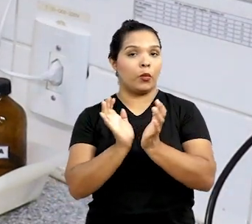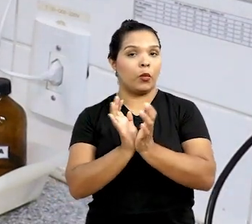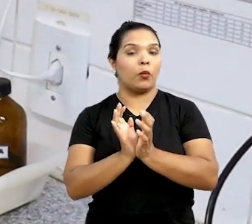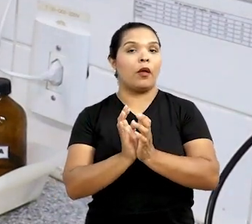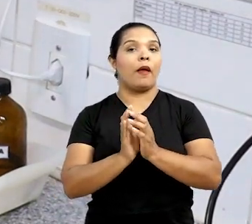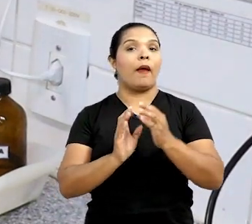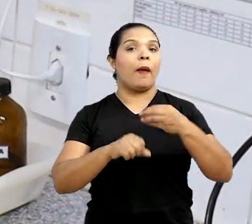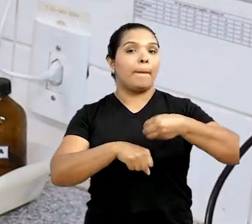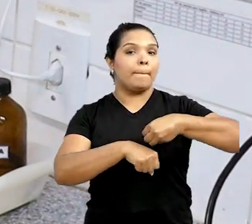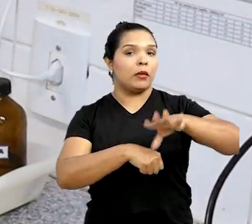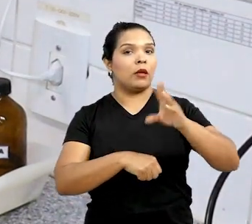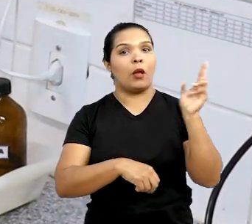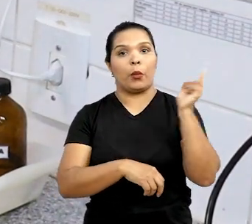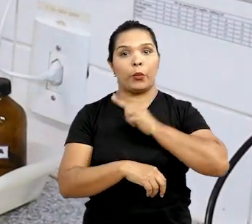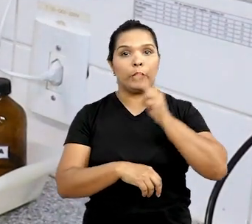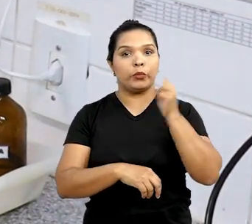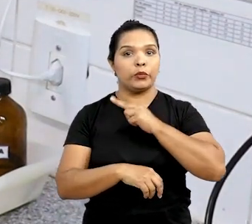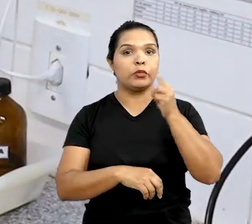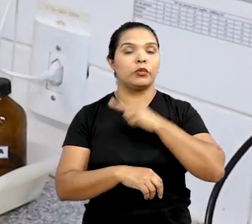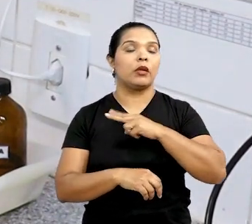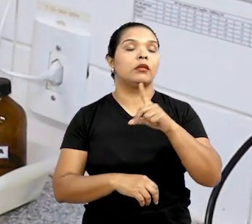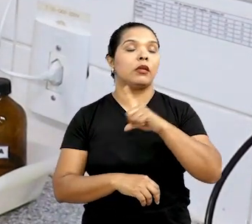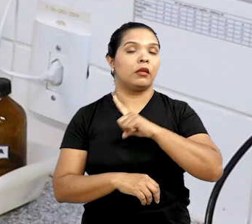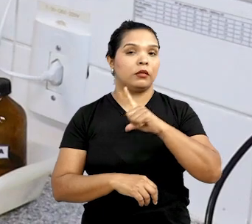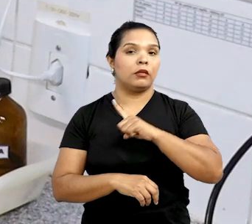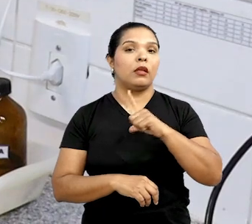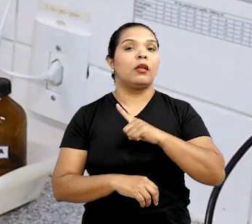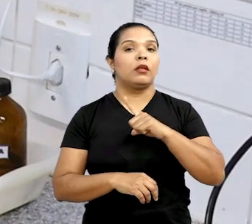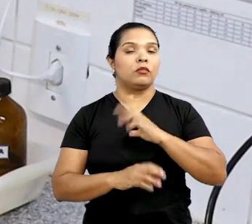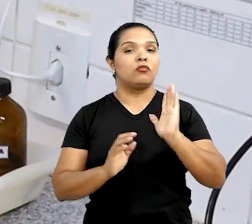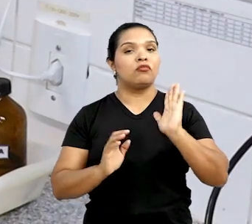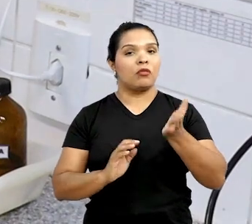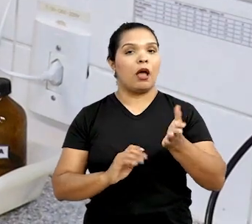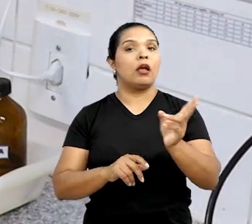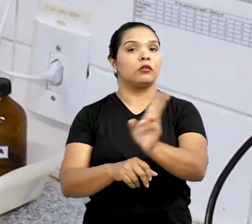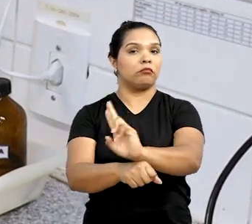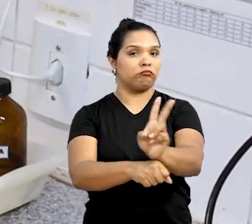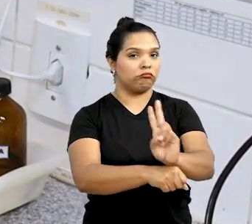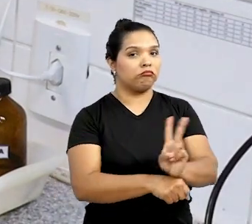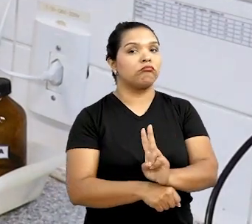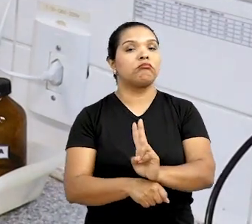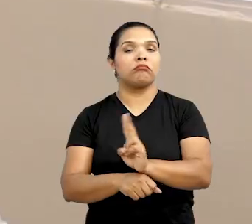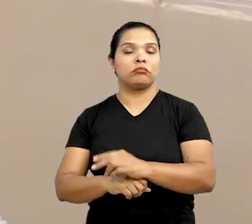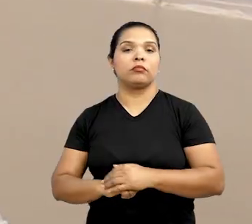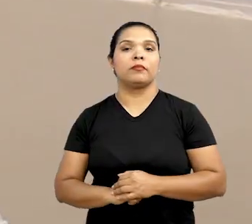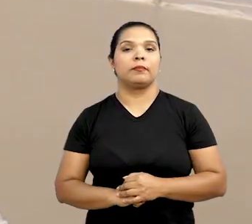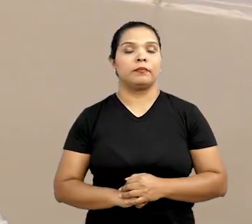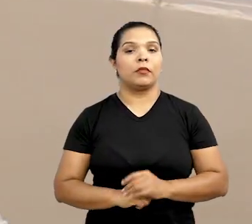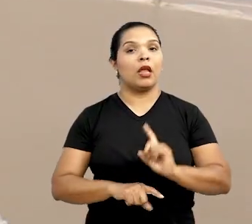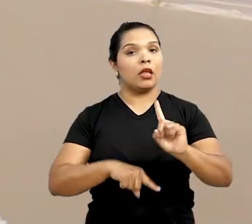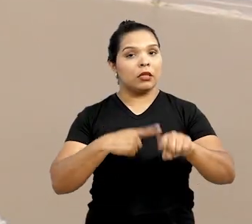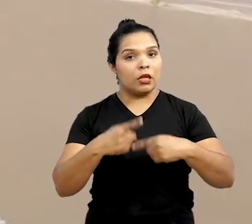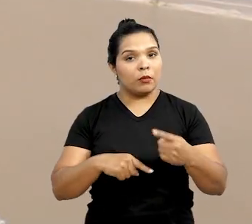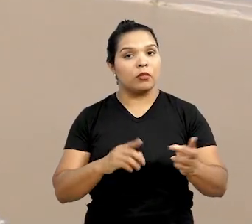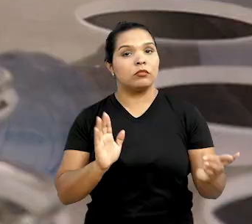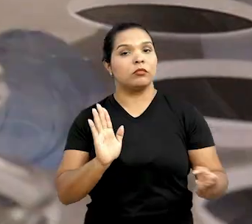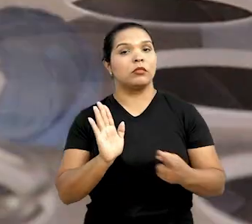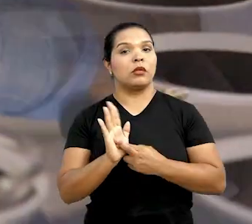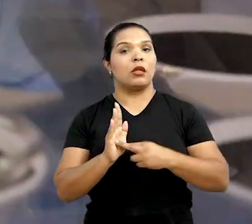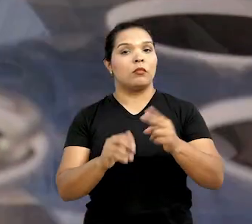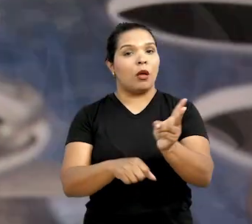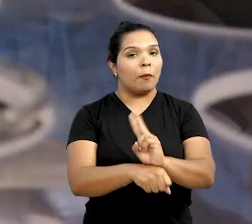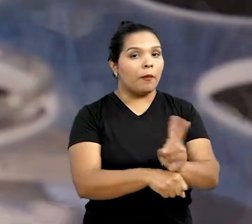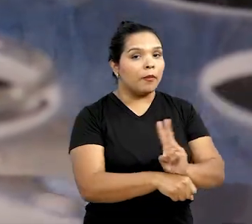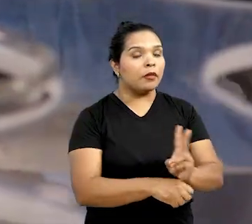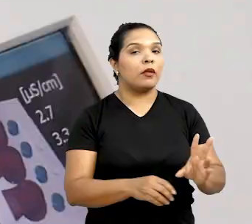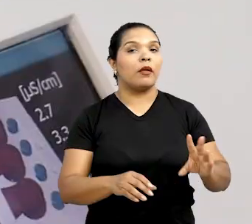ANP, é comunicada com urgência, gerando assim uma ação de fiscalização. A partir dos resultados do